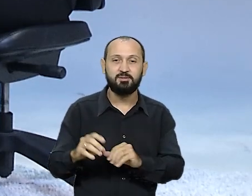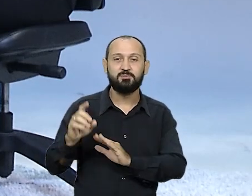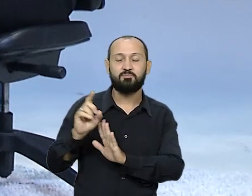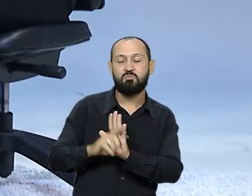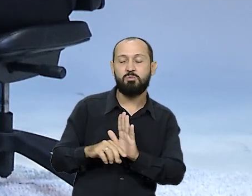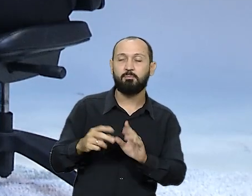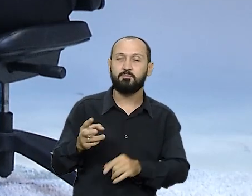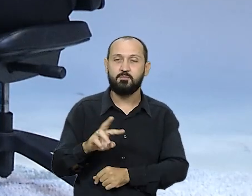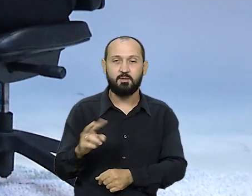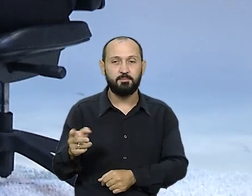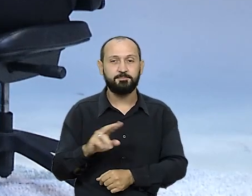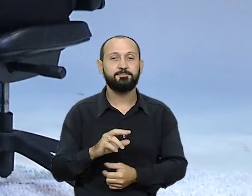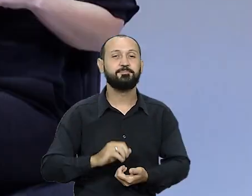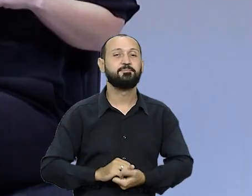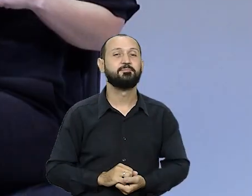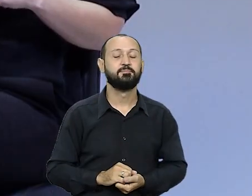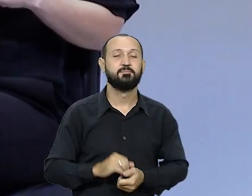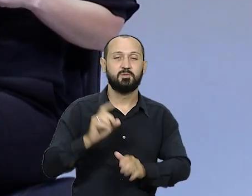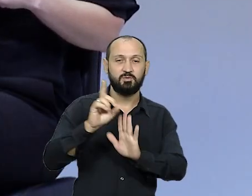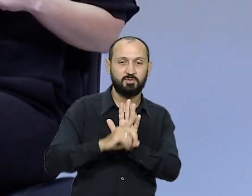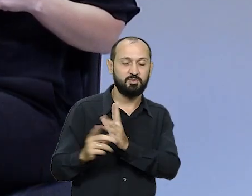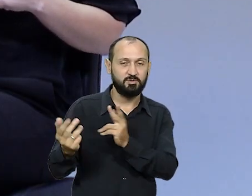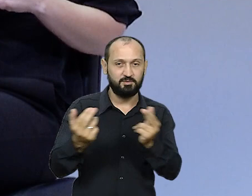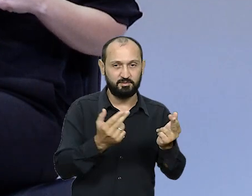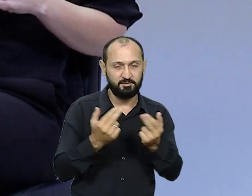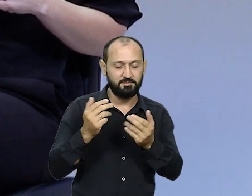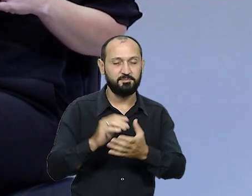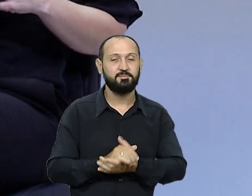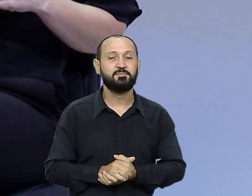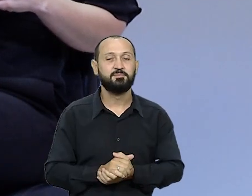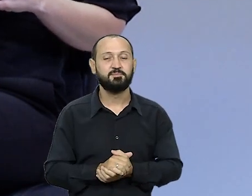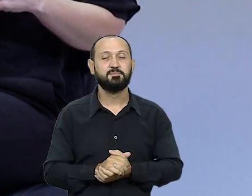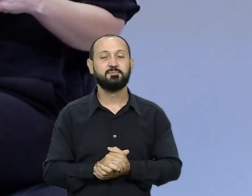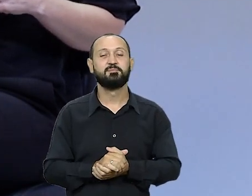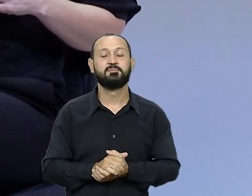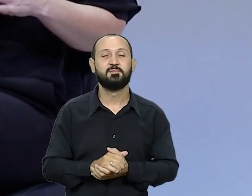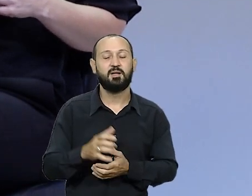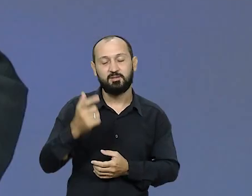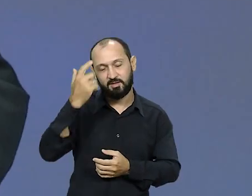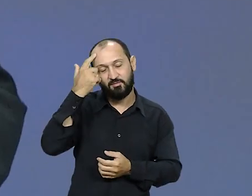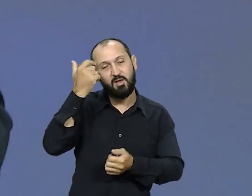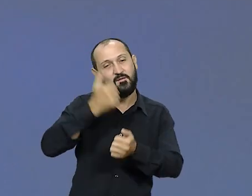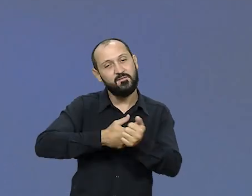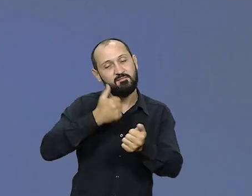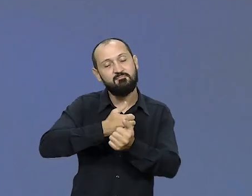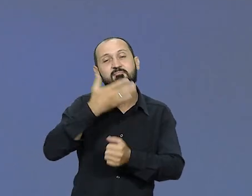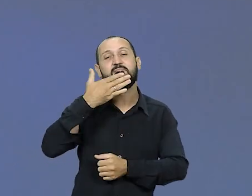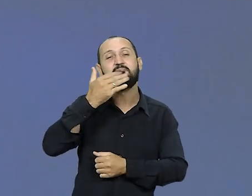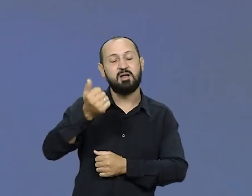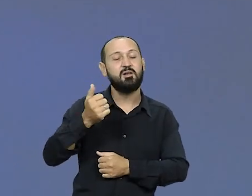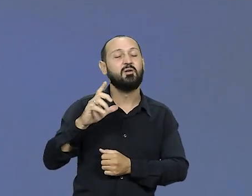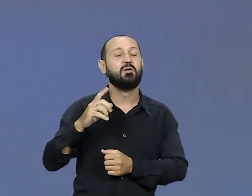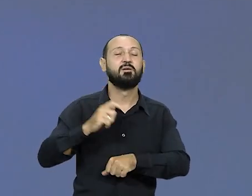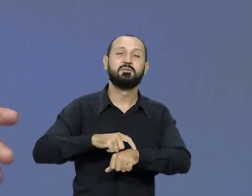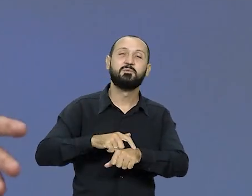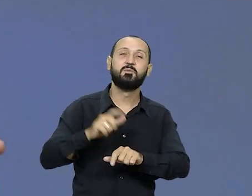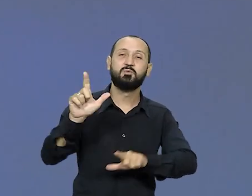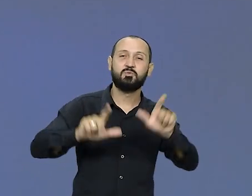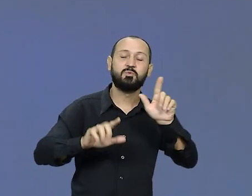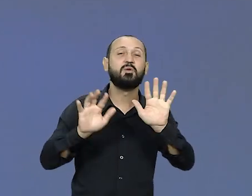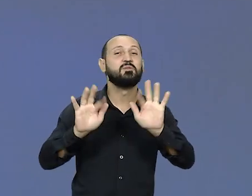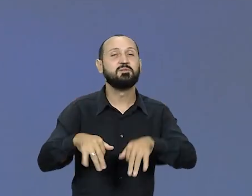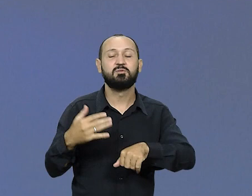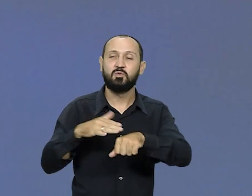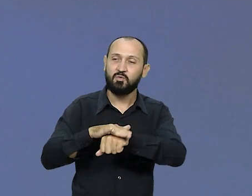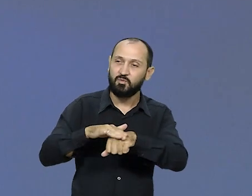direito à educação, a educação ao direito, é um direito para todos. É um direito para todos. Eu acho que foi a reflexão que melhor poderia